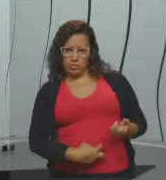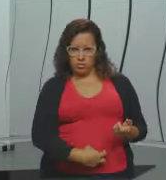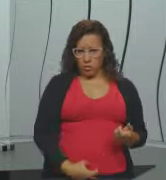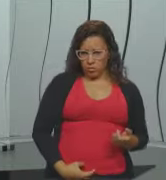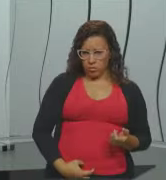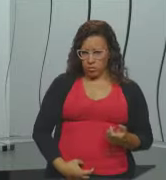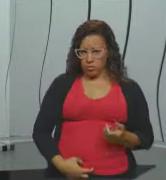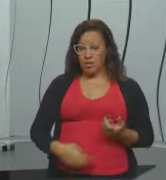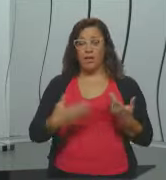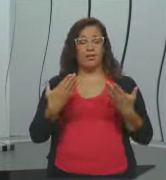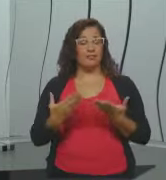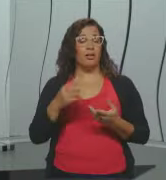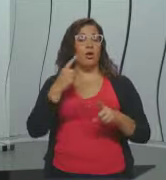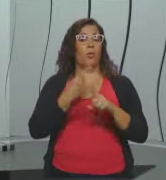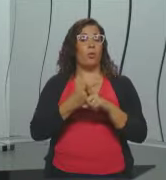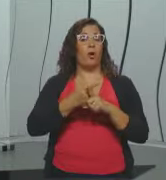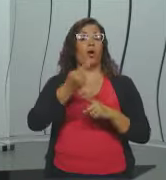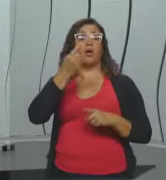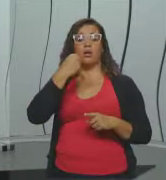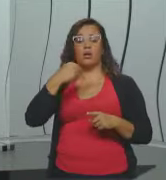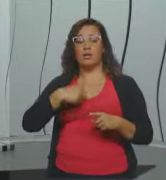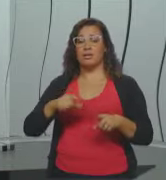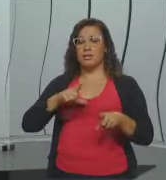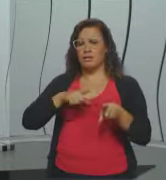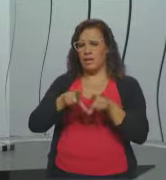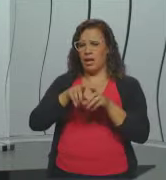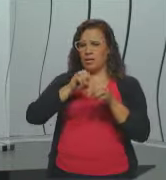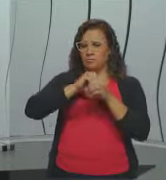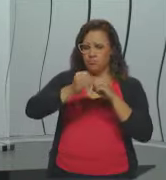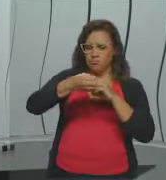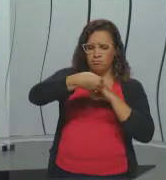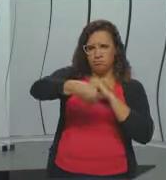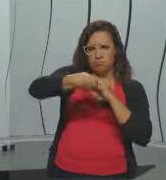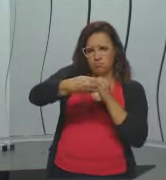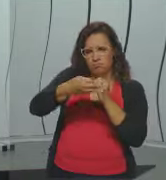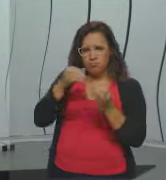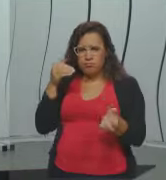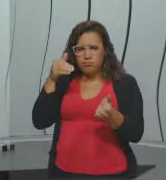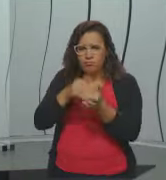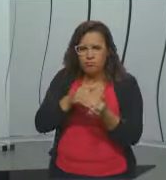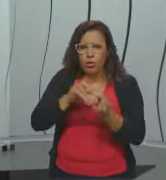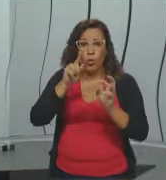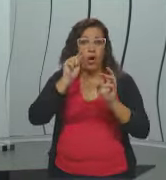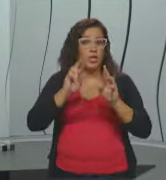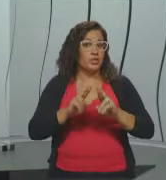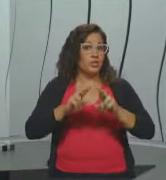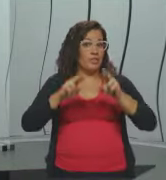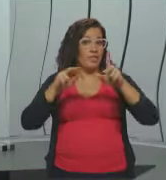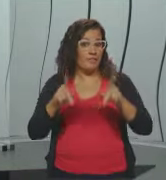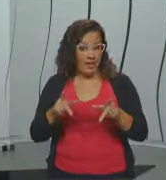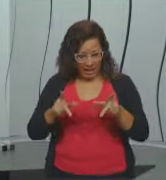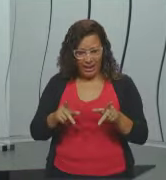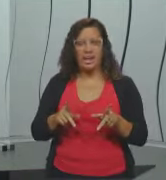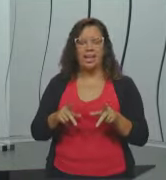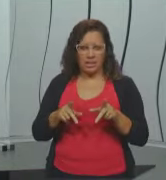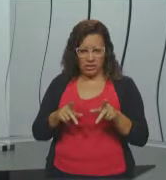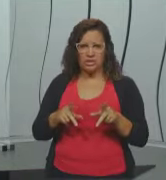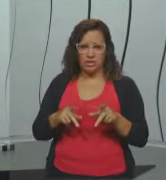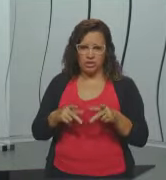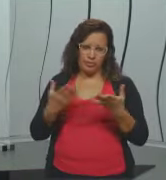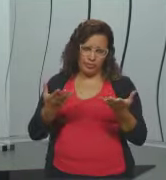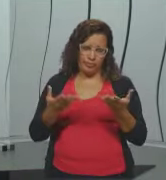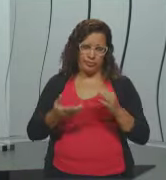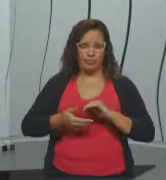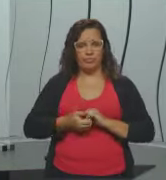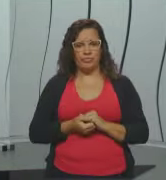Porque essas regiões possuem enzimas diferentes que só funcionam com aquela acidez